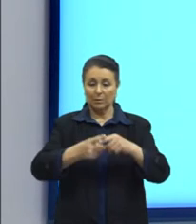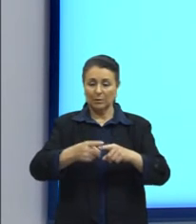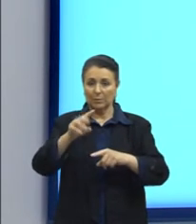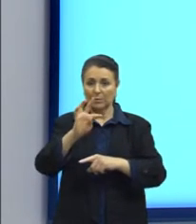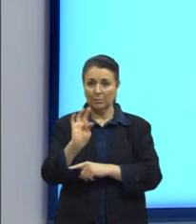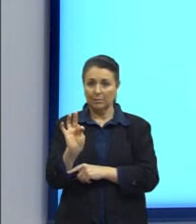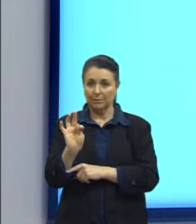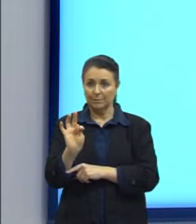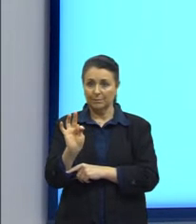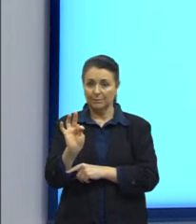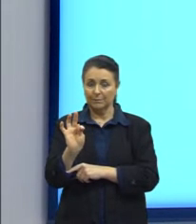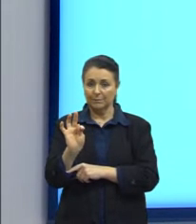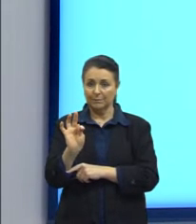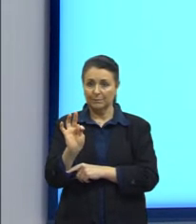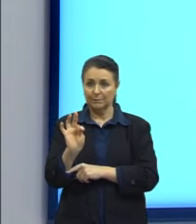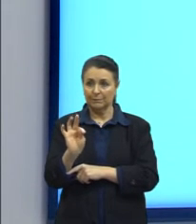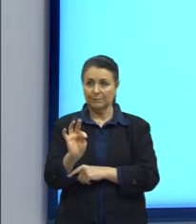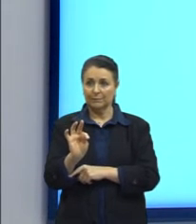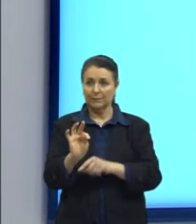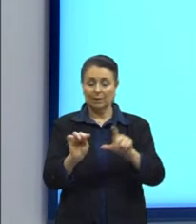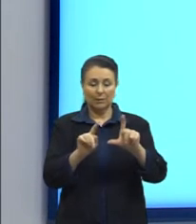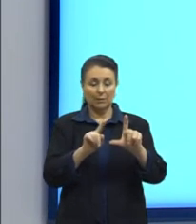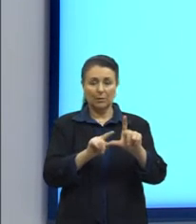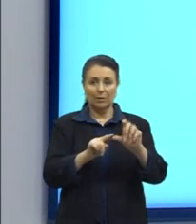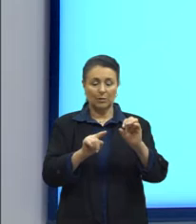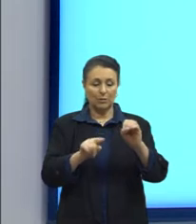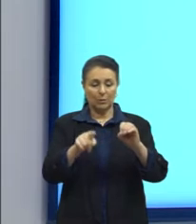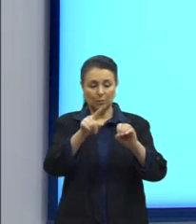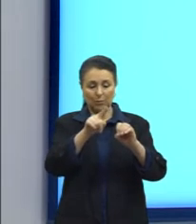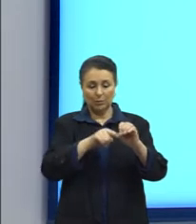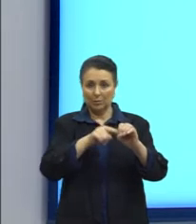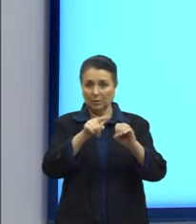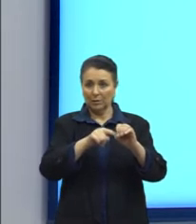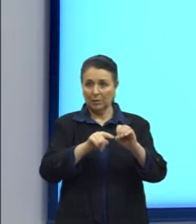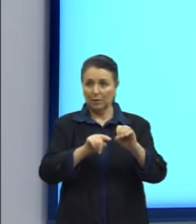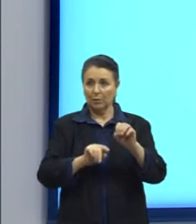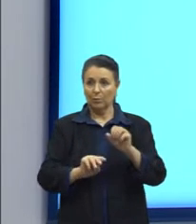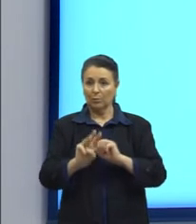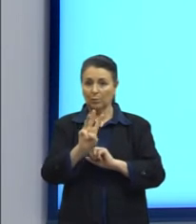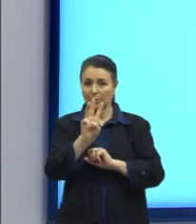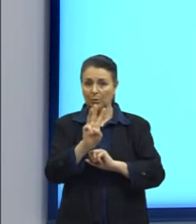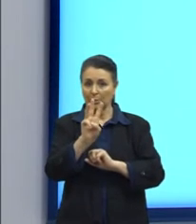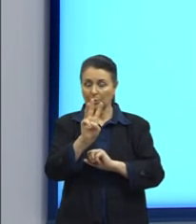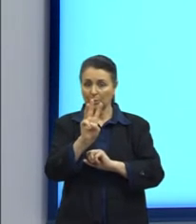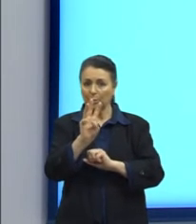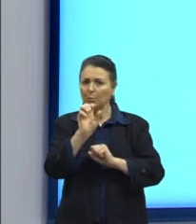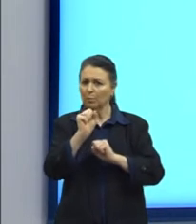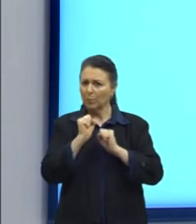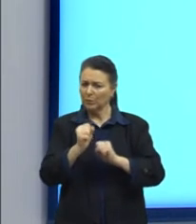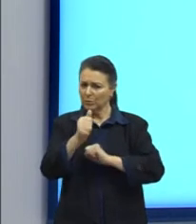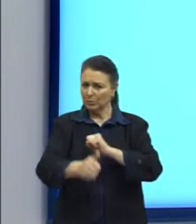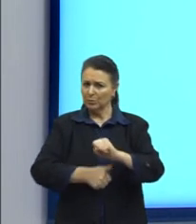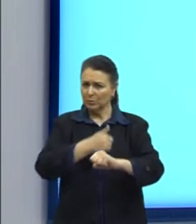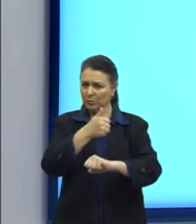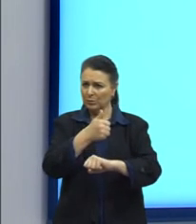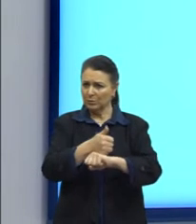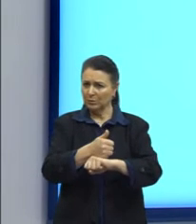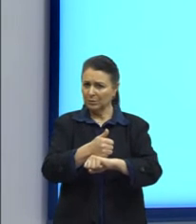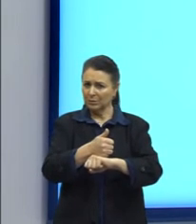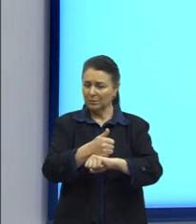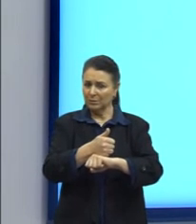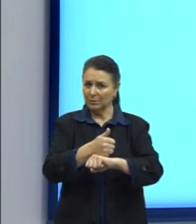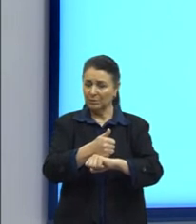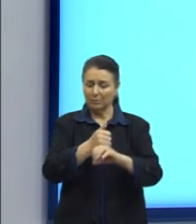então vejam que ali antes eu tinha um teta no meu ângulo quer dizer que eu posso simplesmente substituir aquele teta pelo